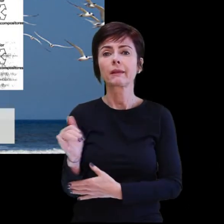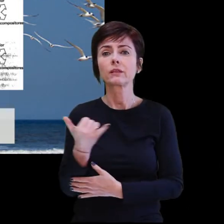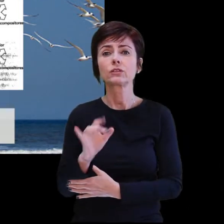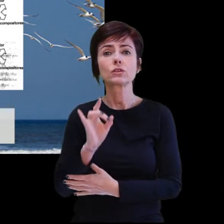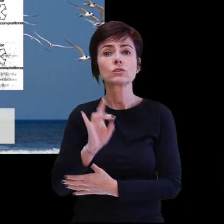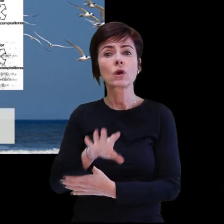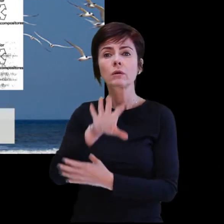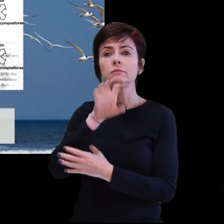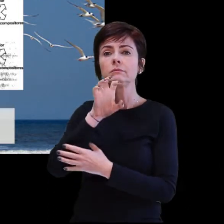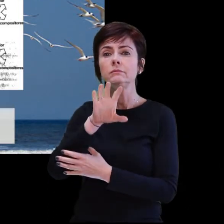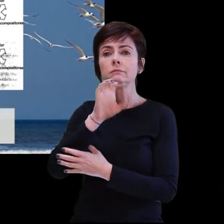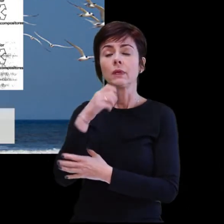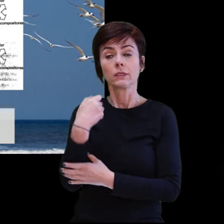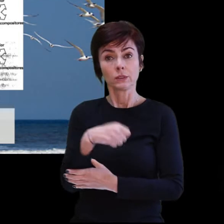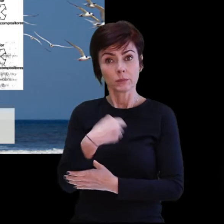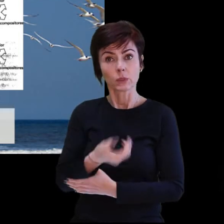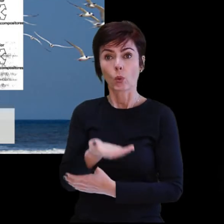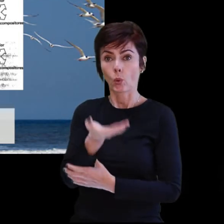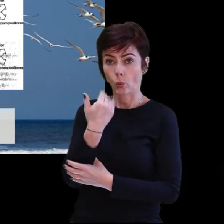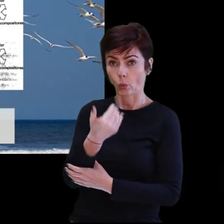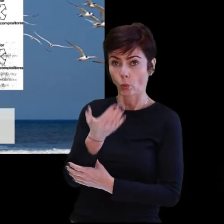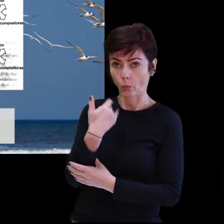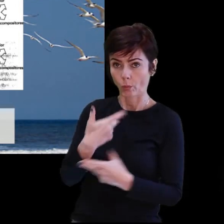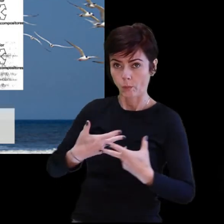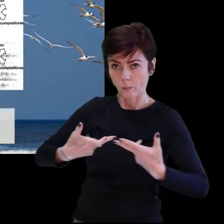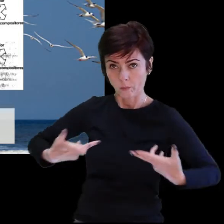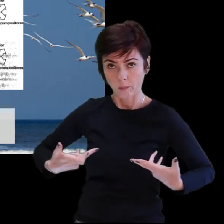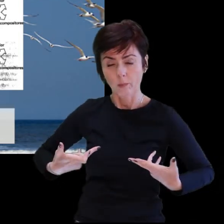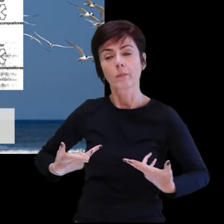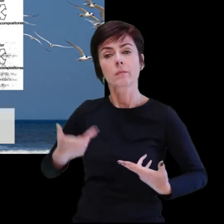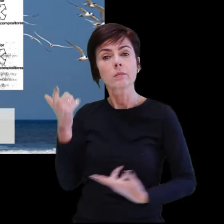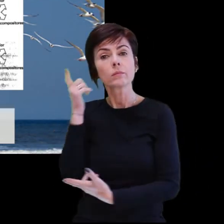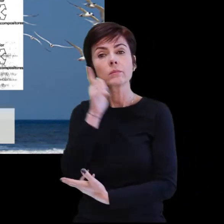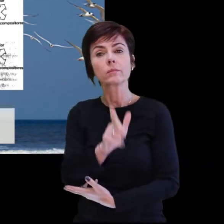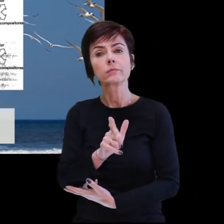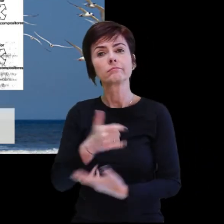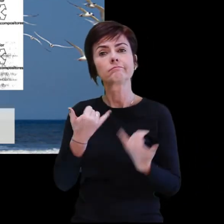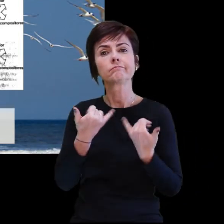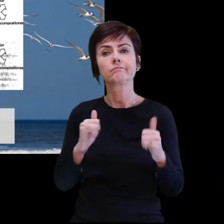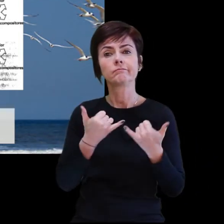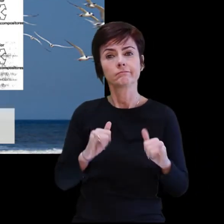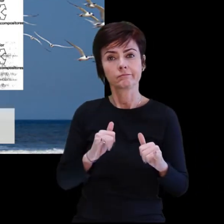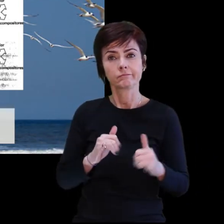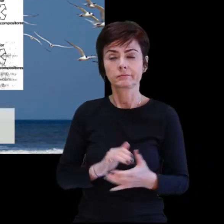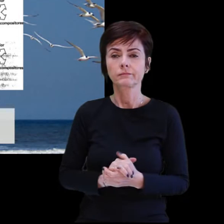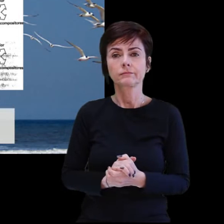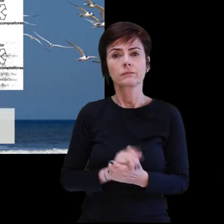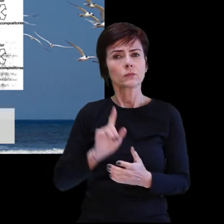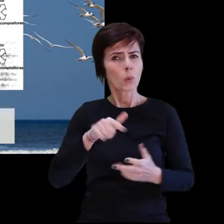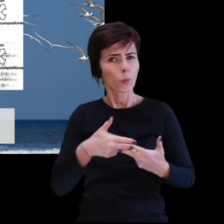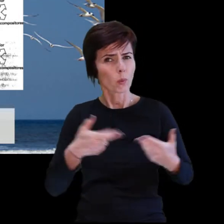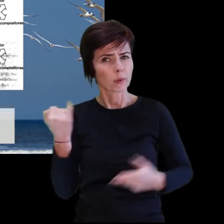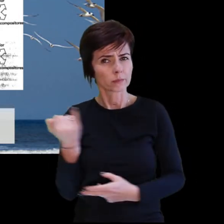na respiração. Então, eu preciso consumir mais desses organismos para poder obter